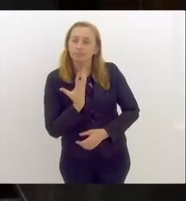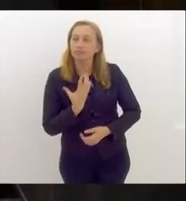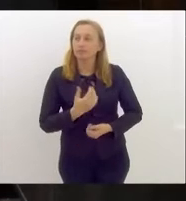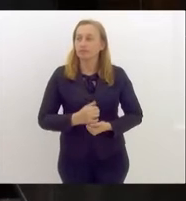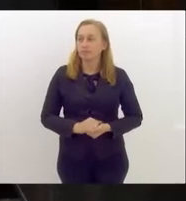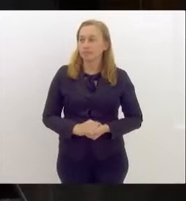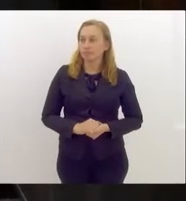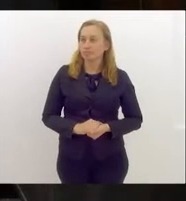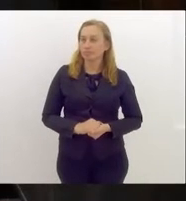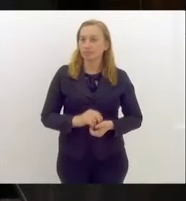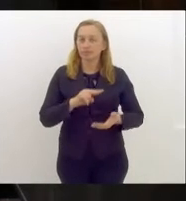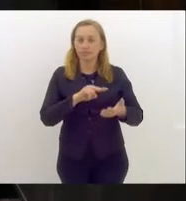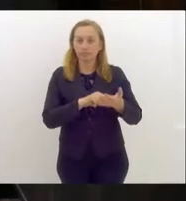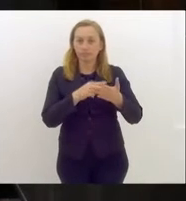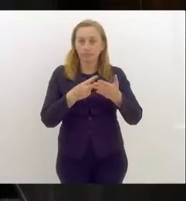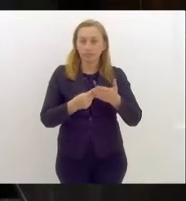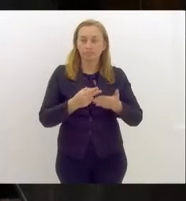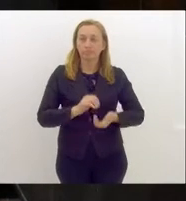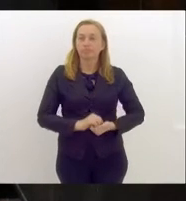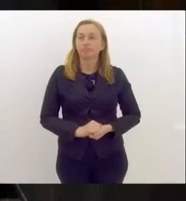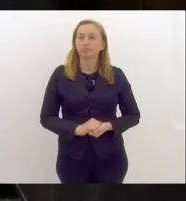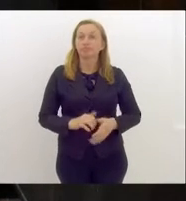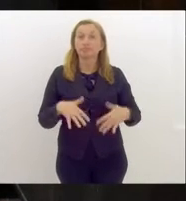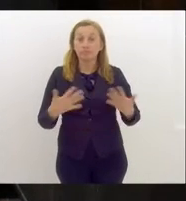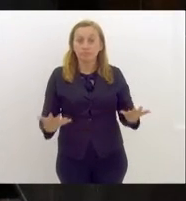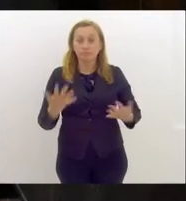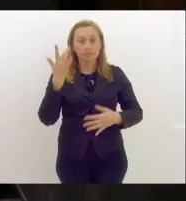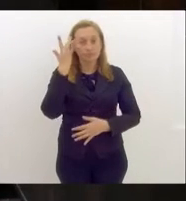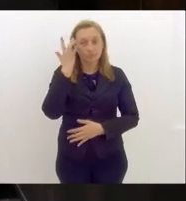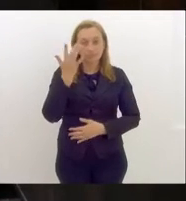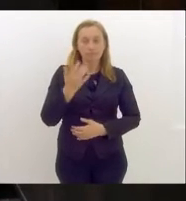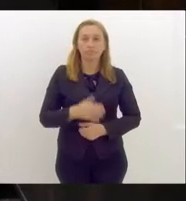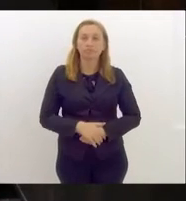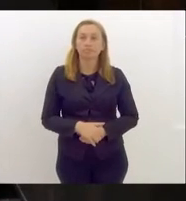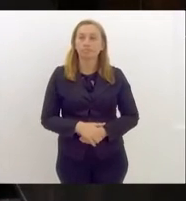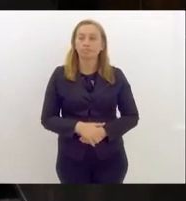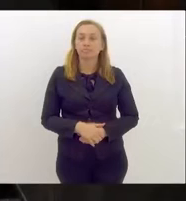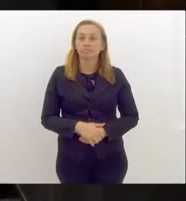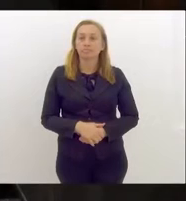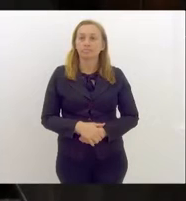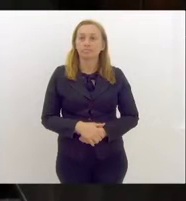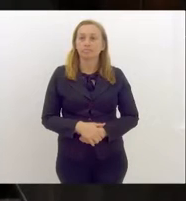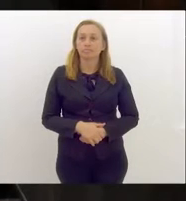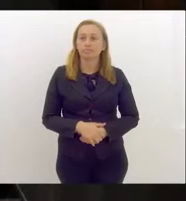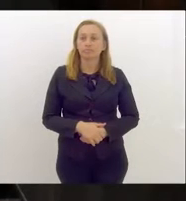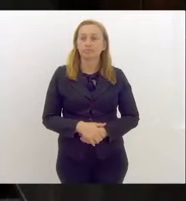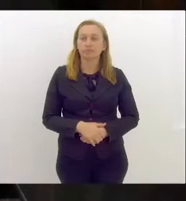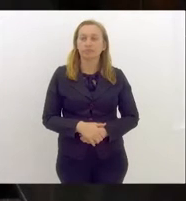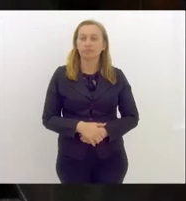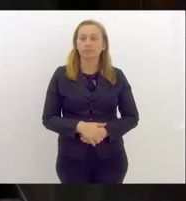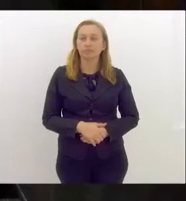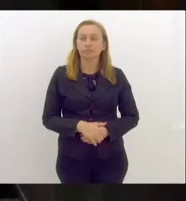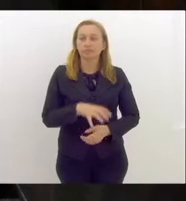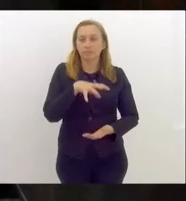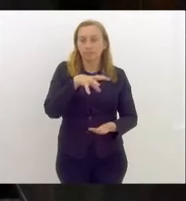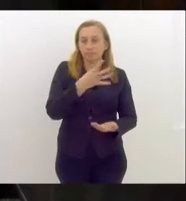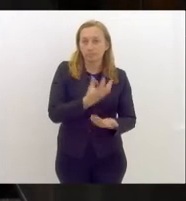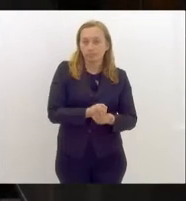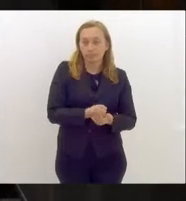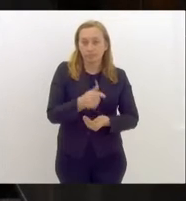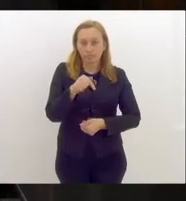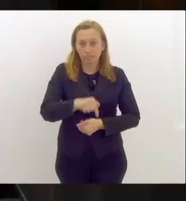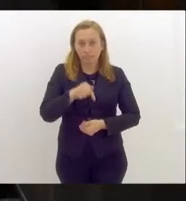suas interpretações então achei que devia fazer aqui esse registro